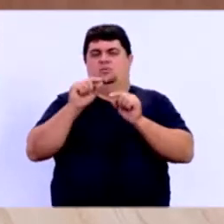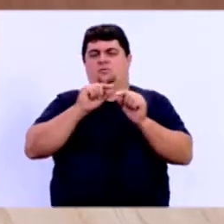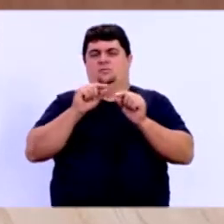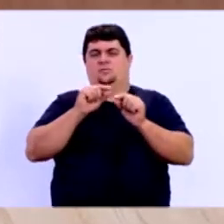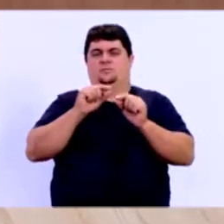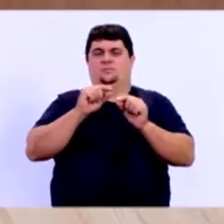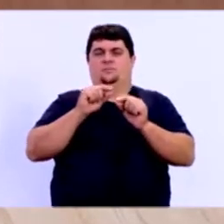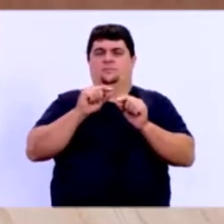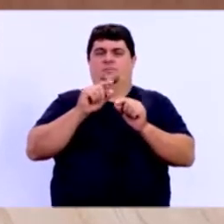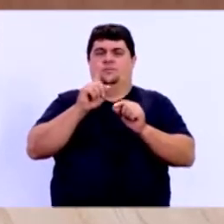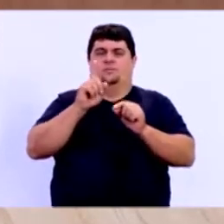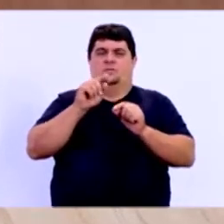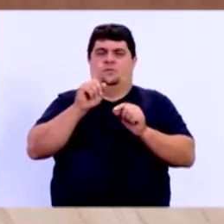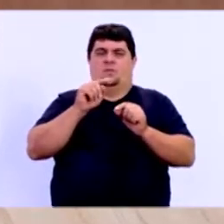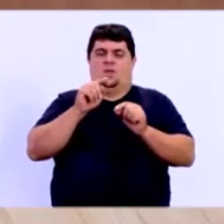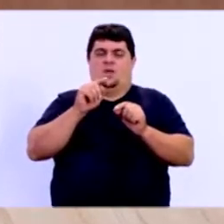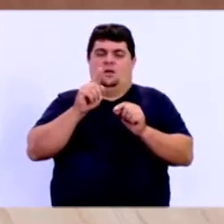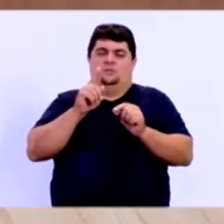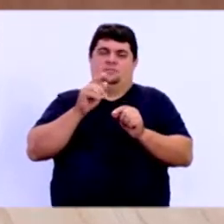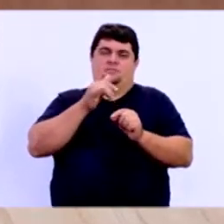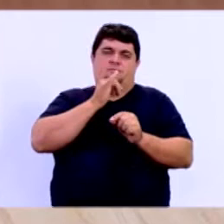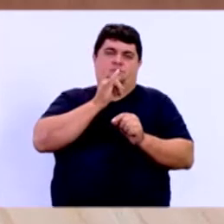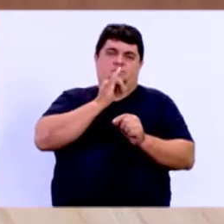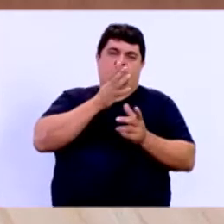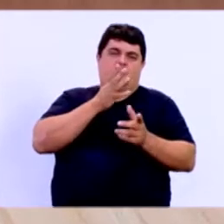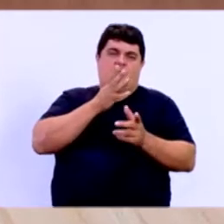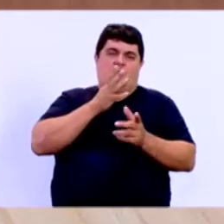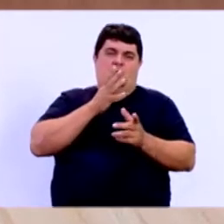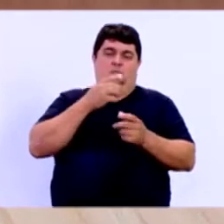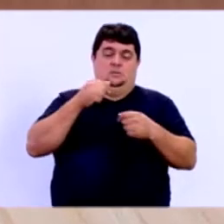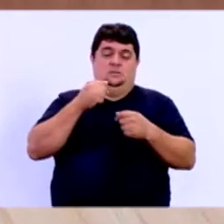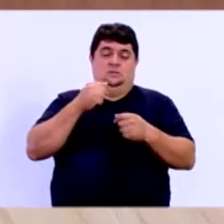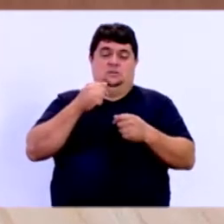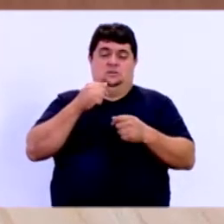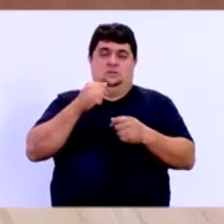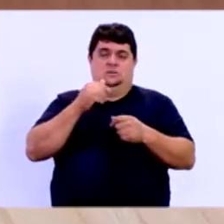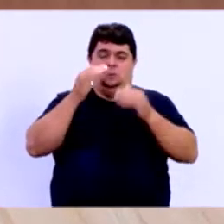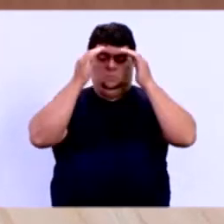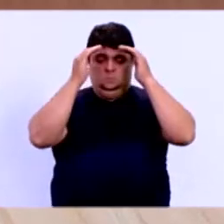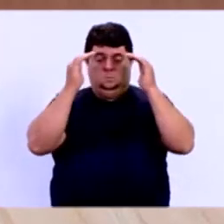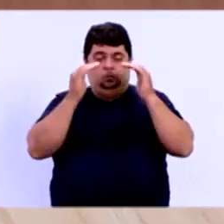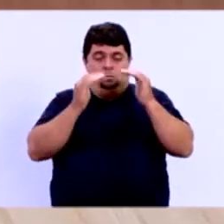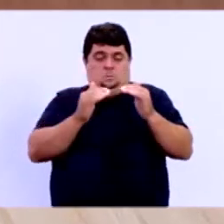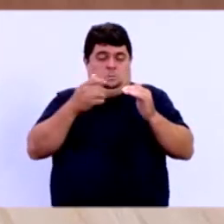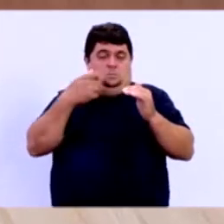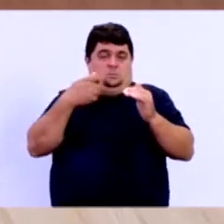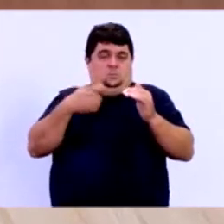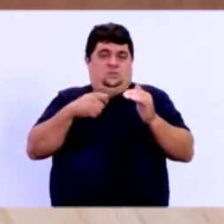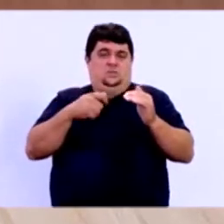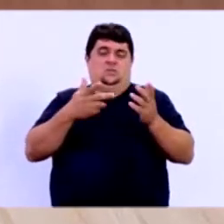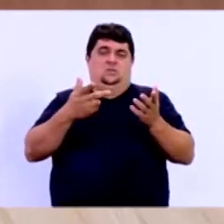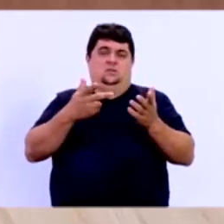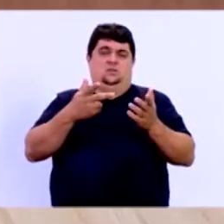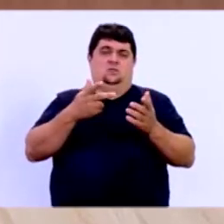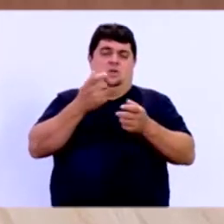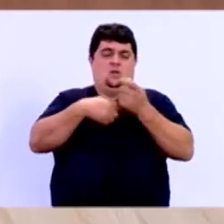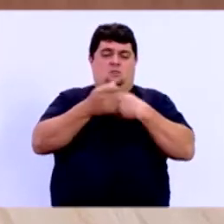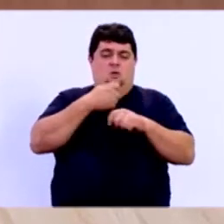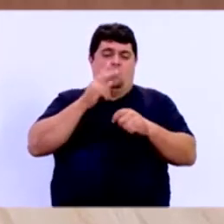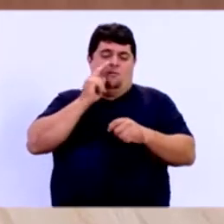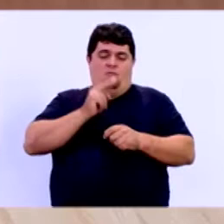E ele é o aspecto que deve chamar mais atenção, ou que deve receber mais atenção dos